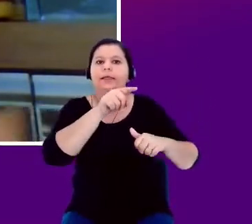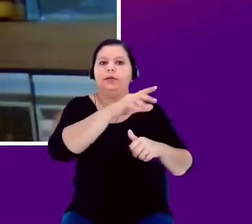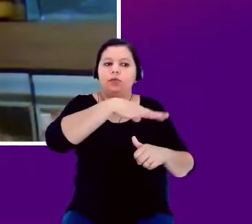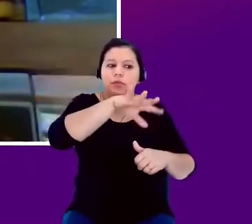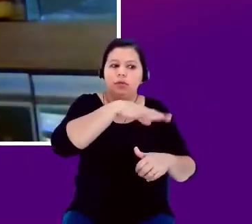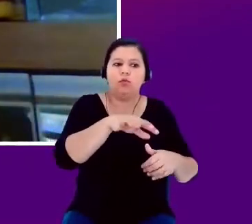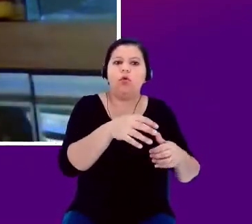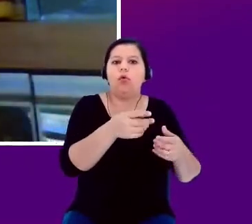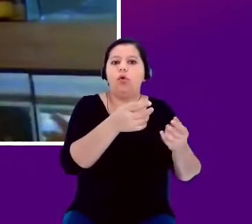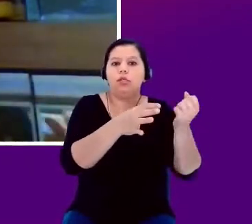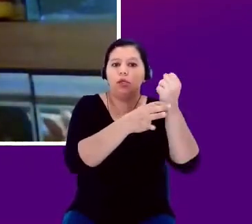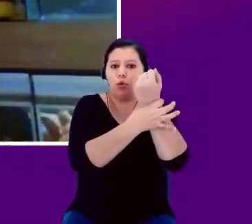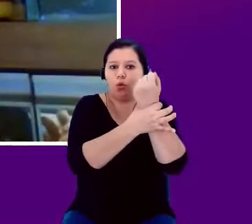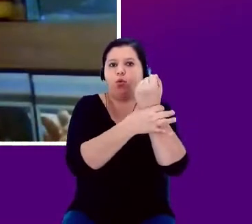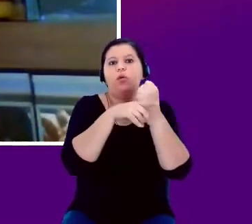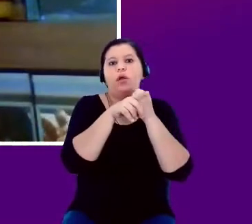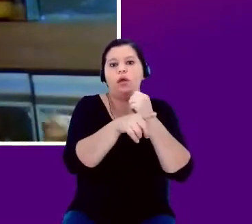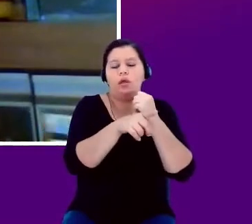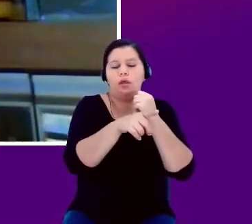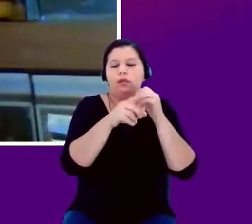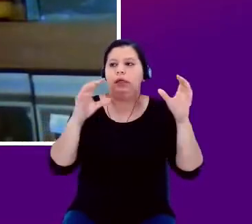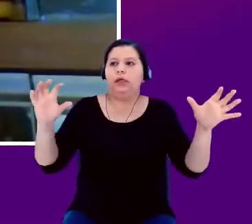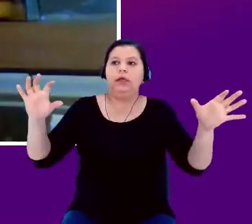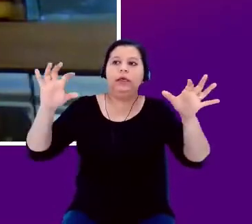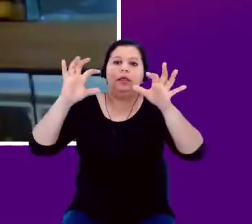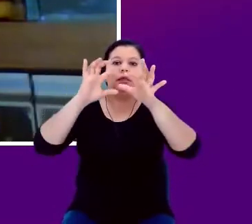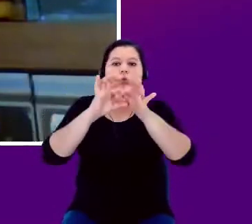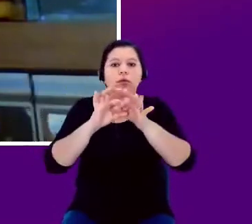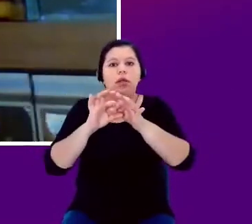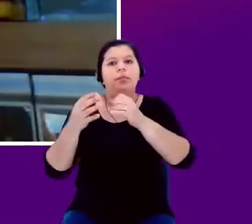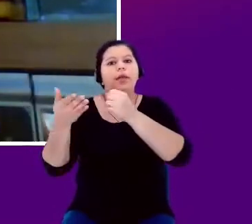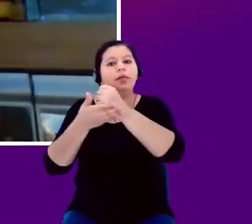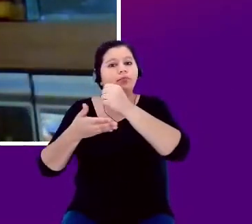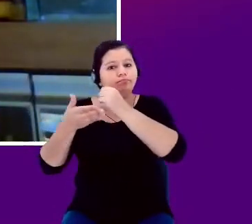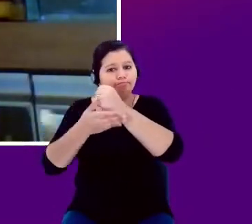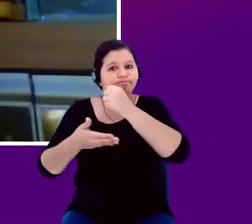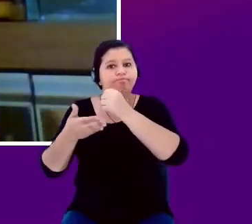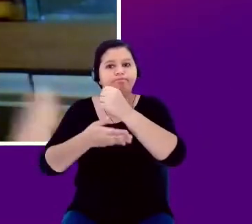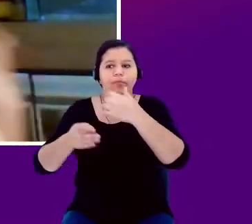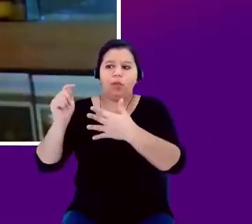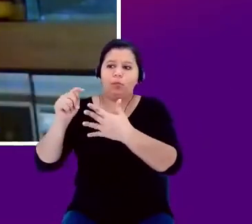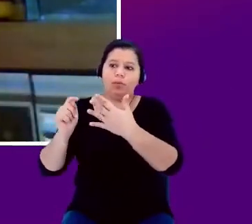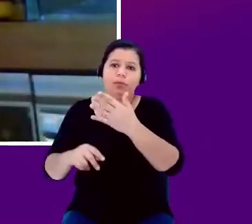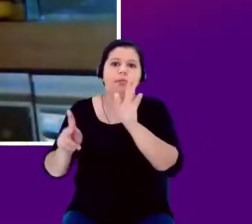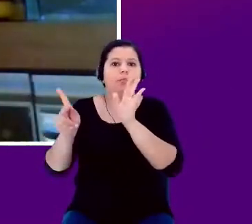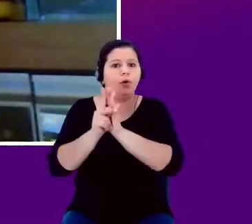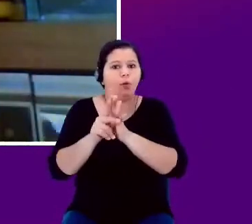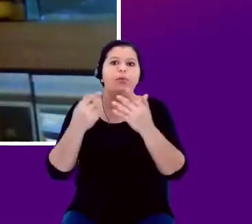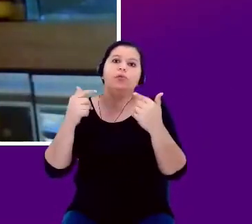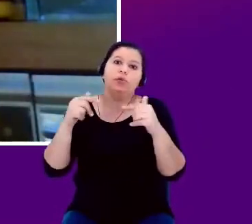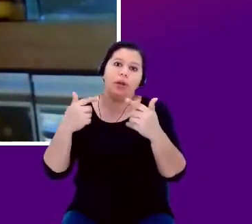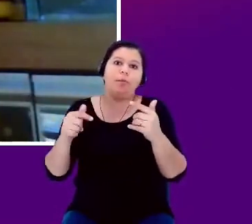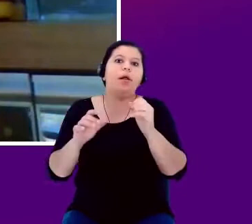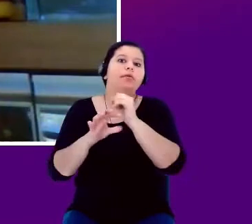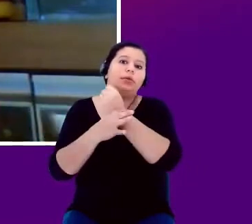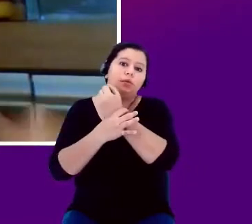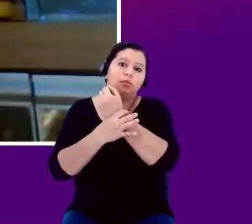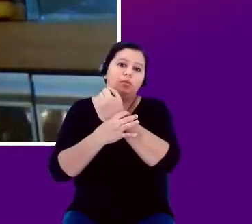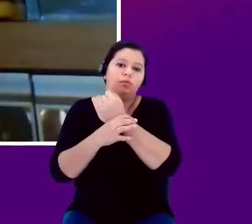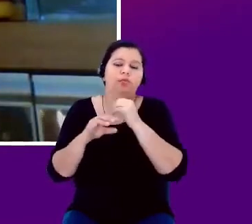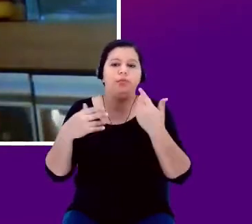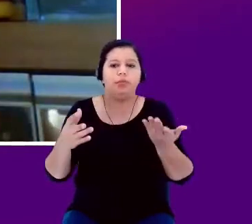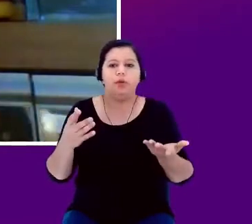estão diretamente relacionados aos pilares da atividade. Então, é sempre bom, vale lembrar,